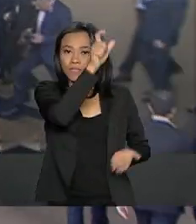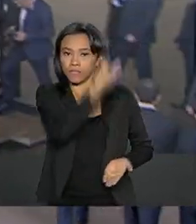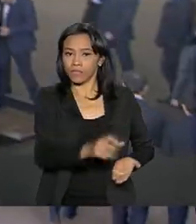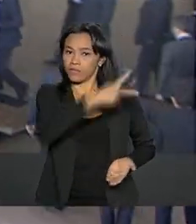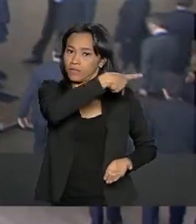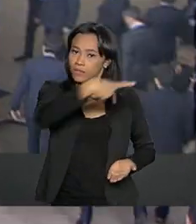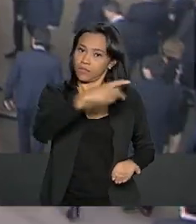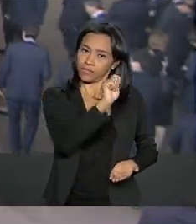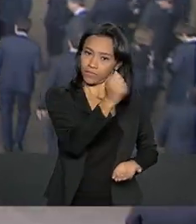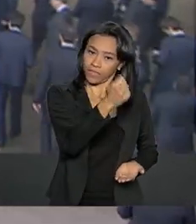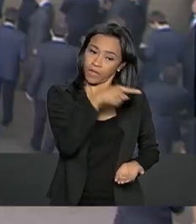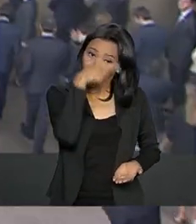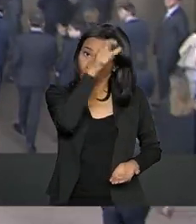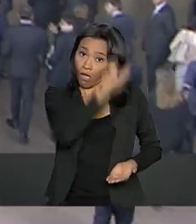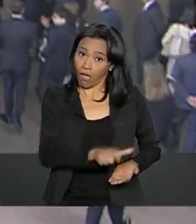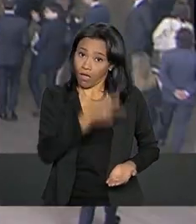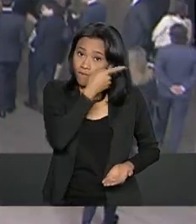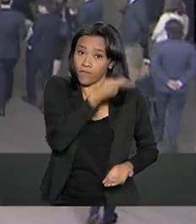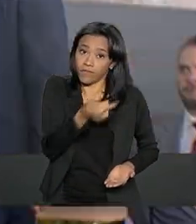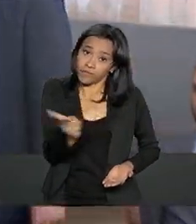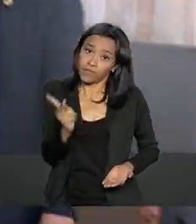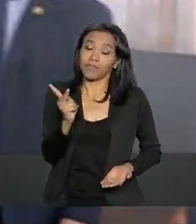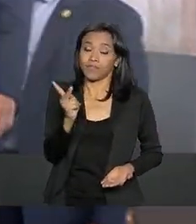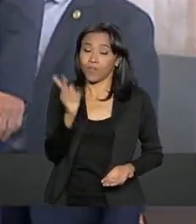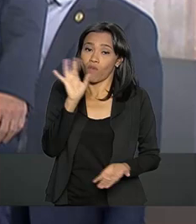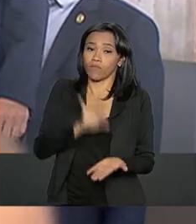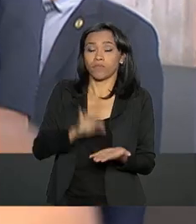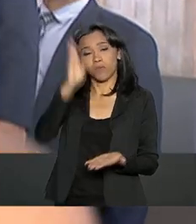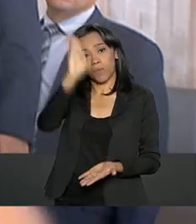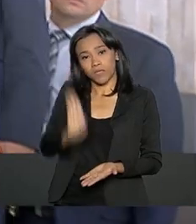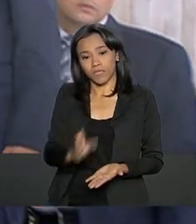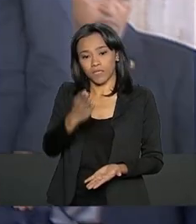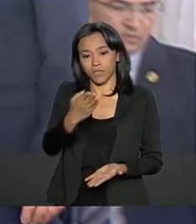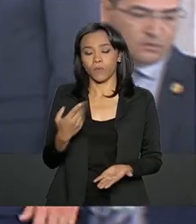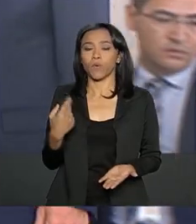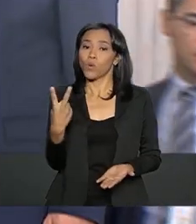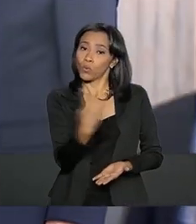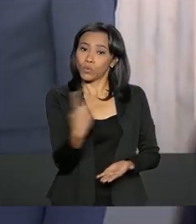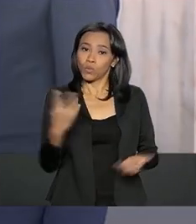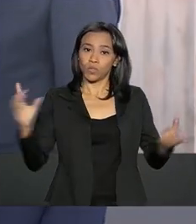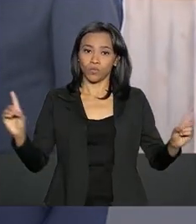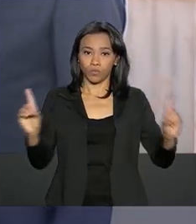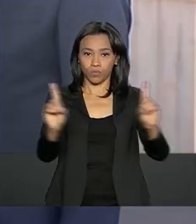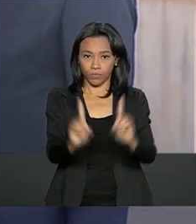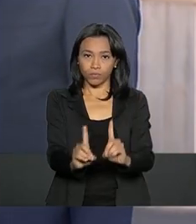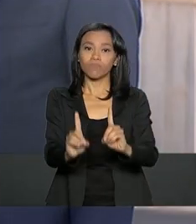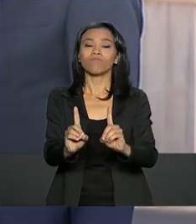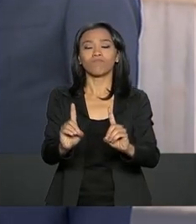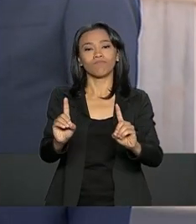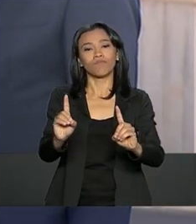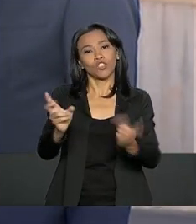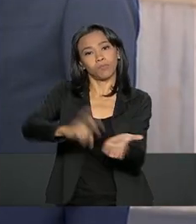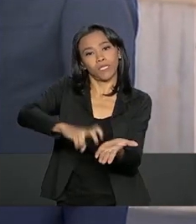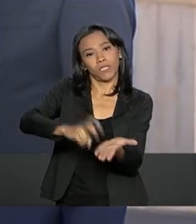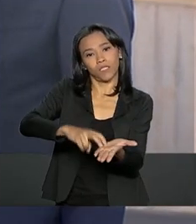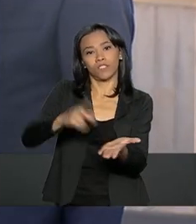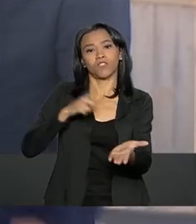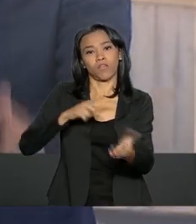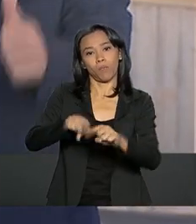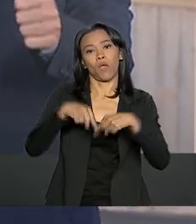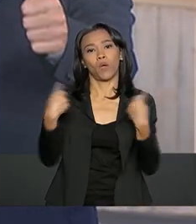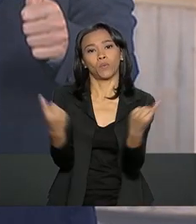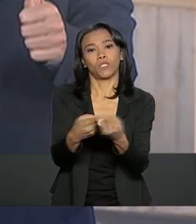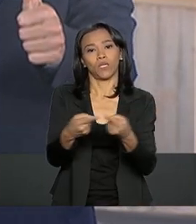está em visita oficial ao Brasil. Maurício Macri se reuniu com o presidente brasileiro, Jair Bolsonaro, na parte da manhã, numa